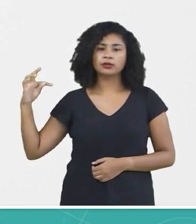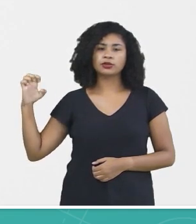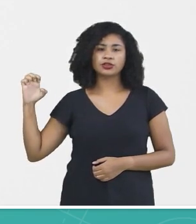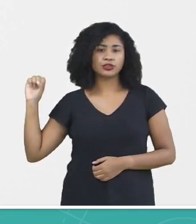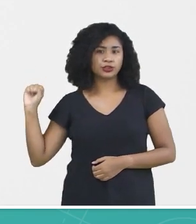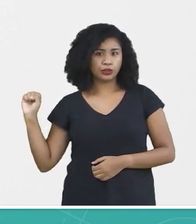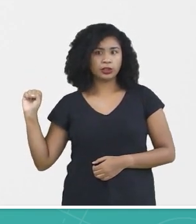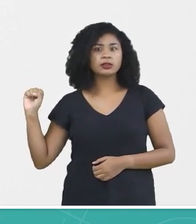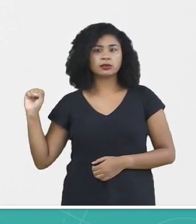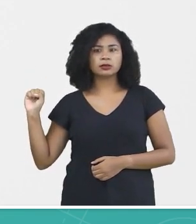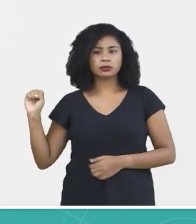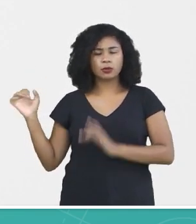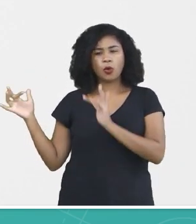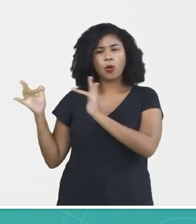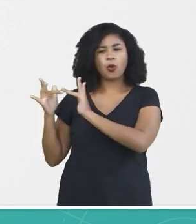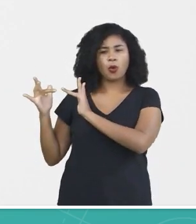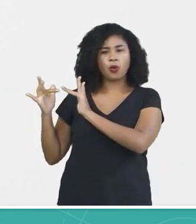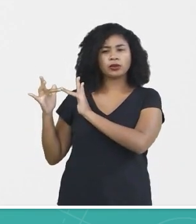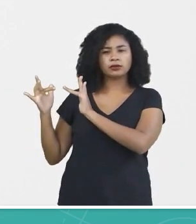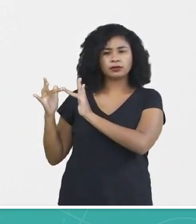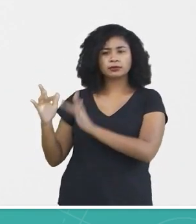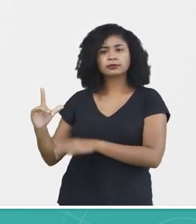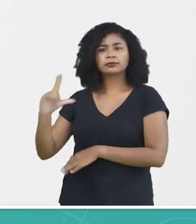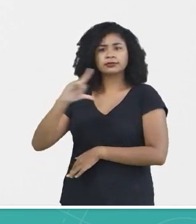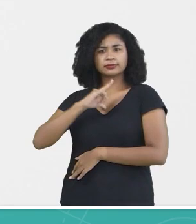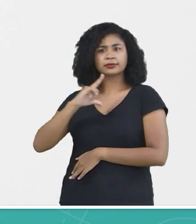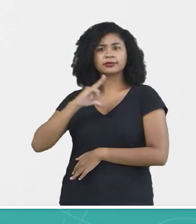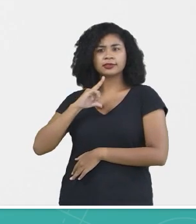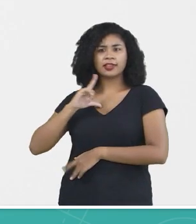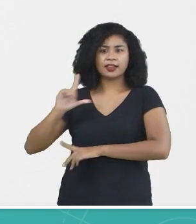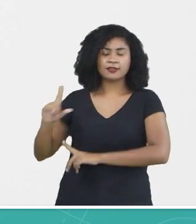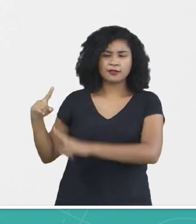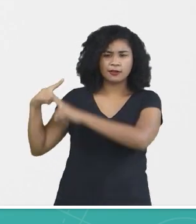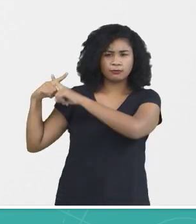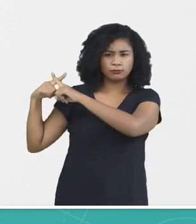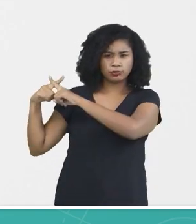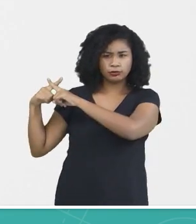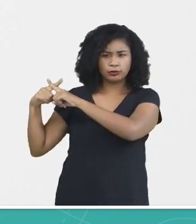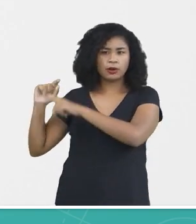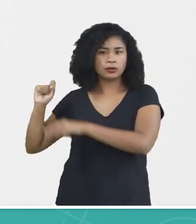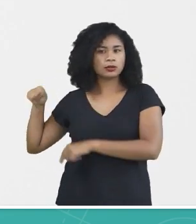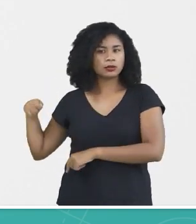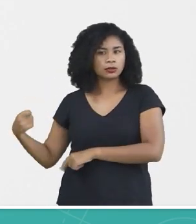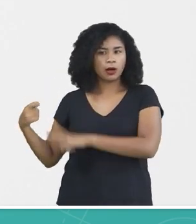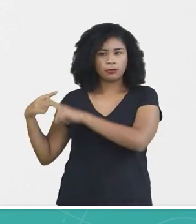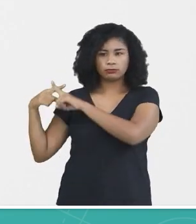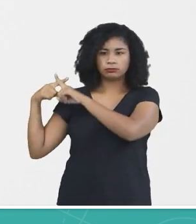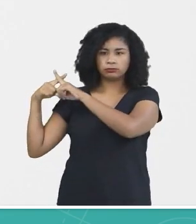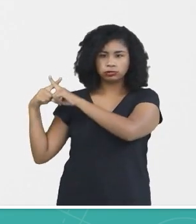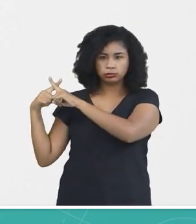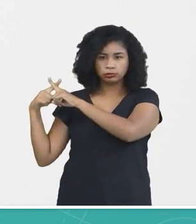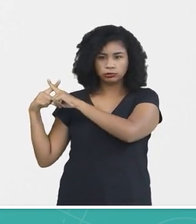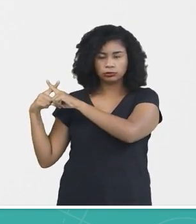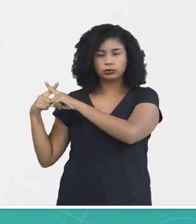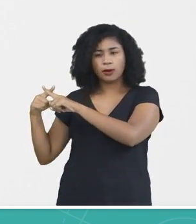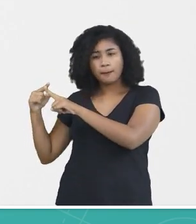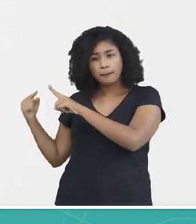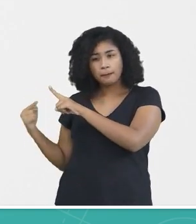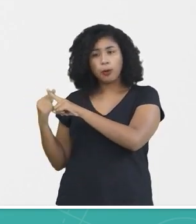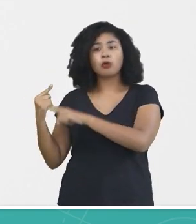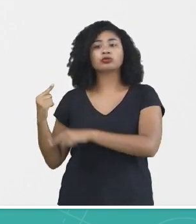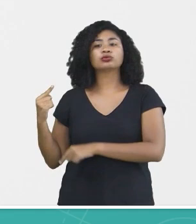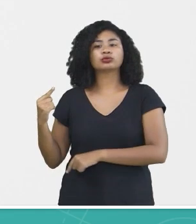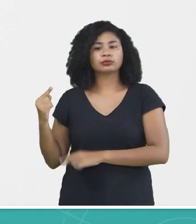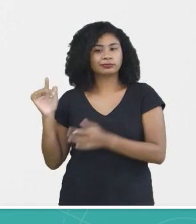se tocam, elas cruzam em apenas um único ponto. Olha essa palavra, um único